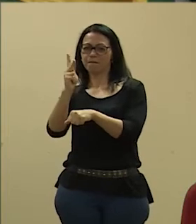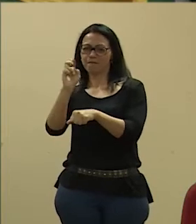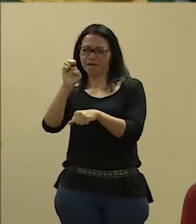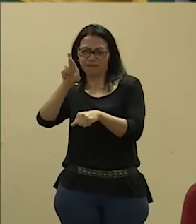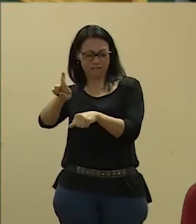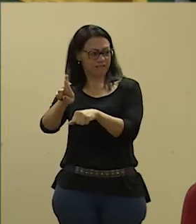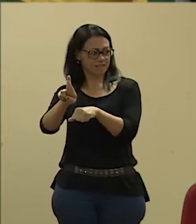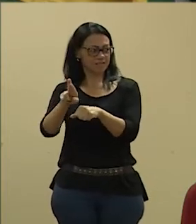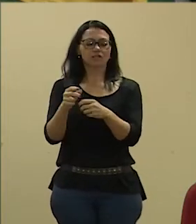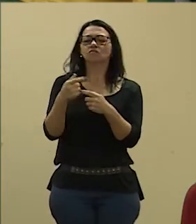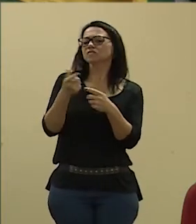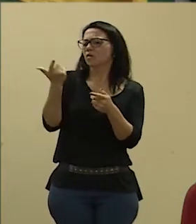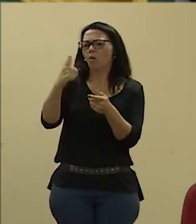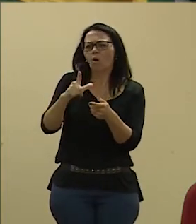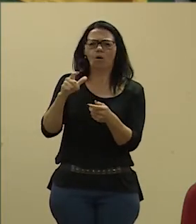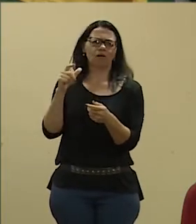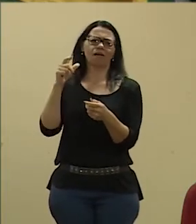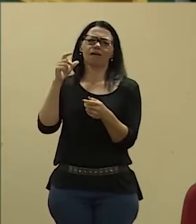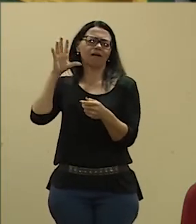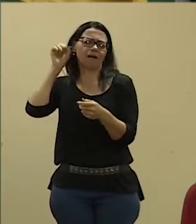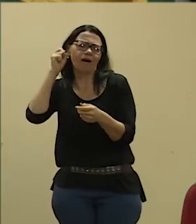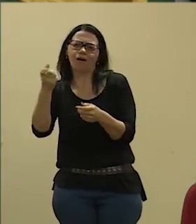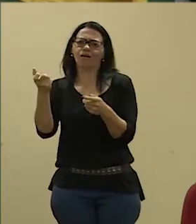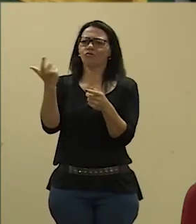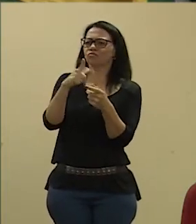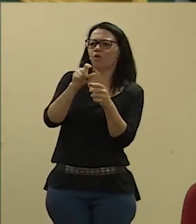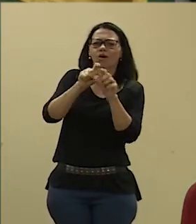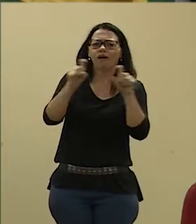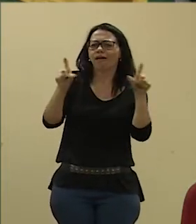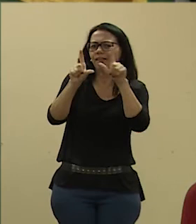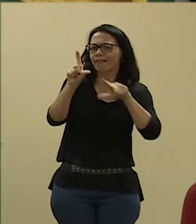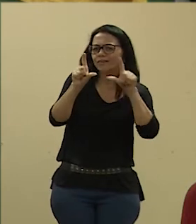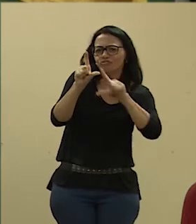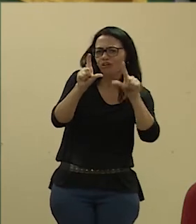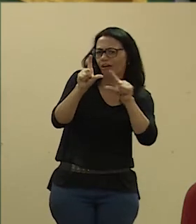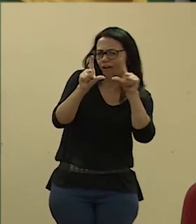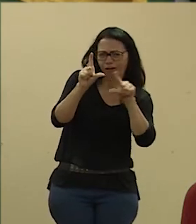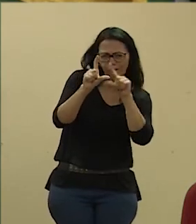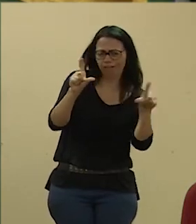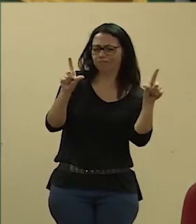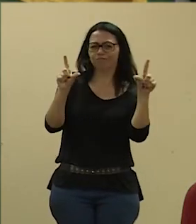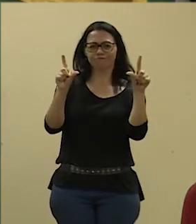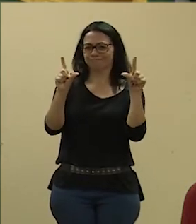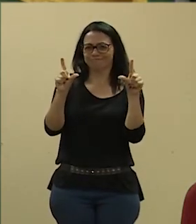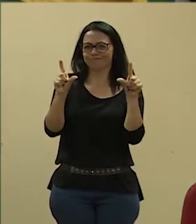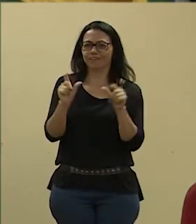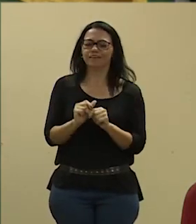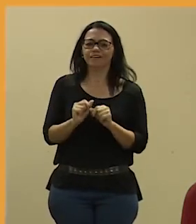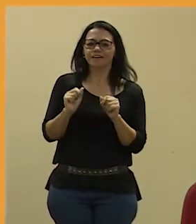depois do ouro botar uma seleção na hora de botar um letreiro uma legenda alguma coisa am nesse sentido e por fim